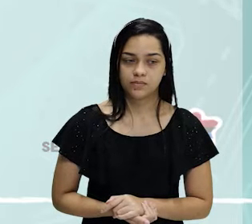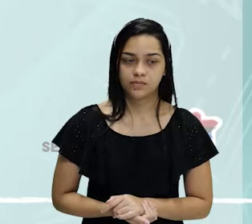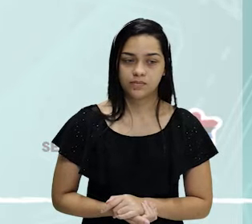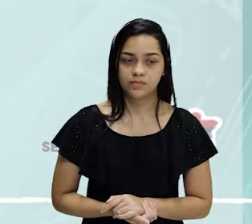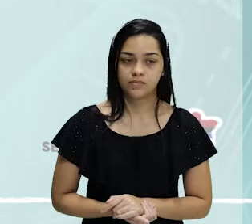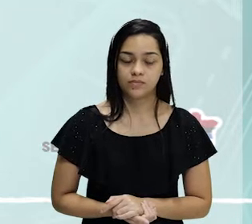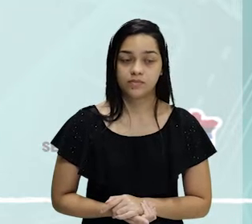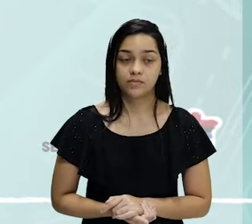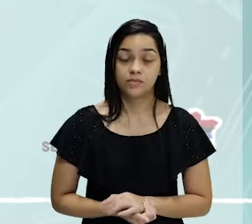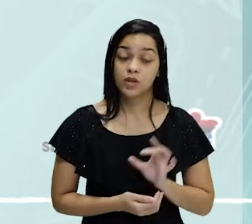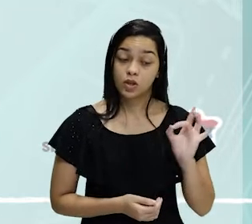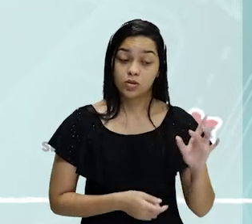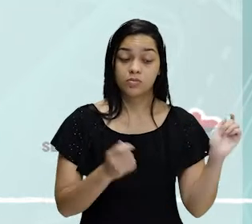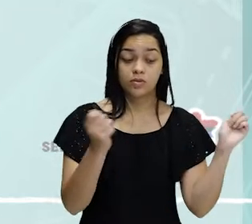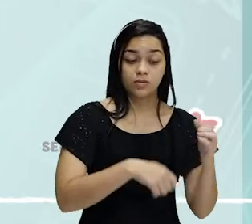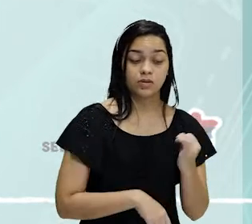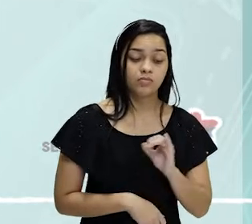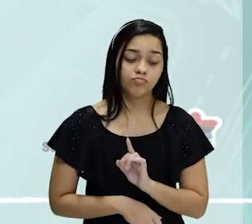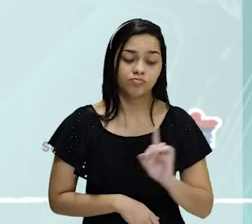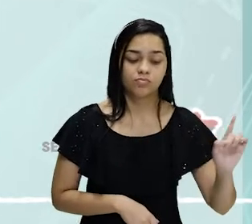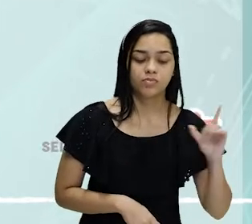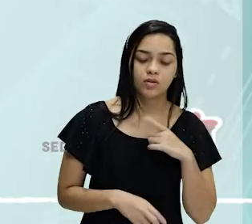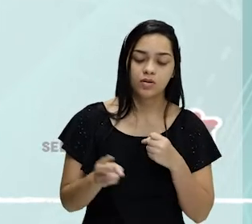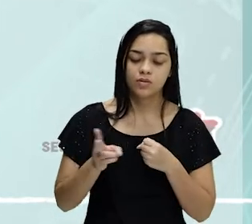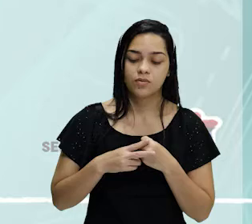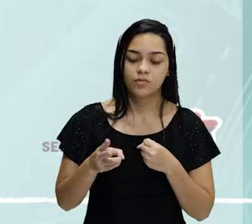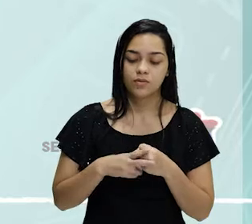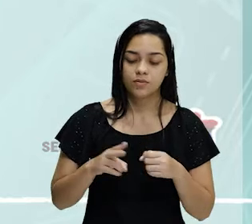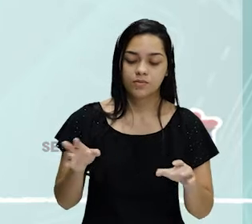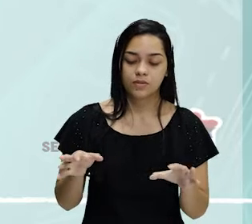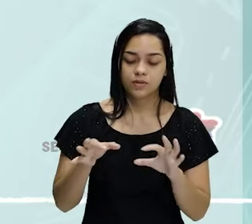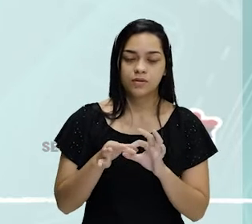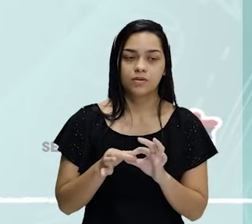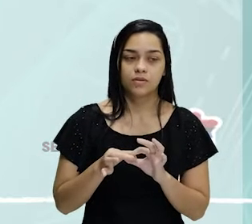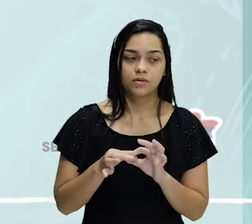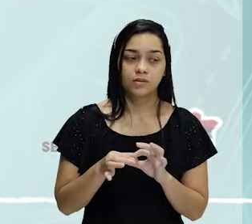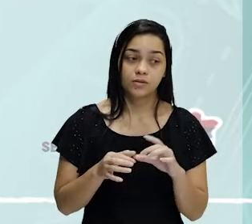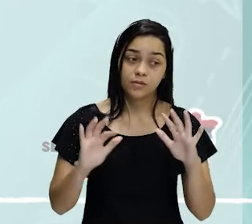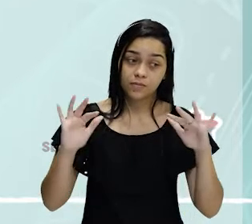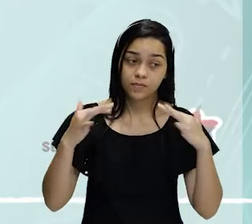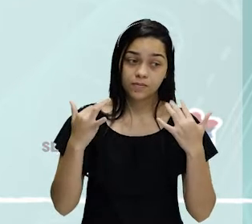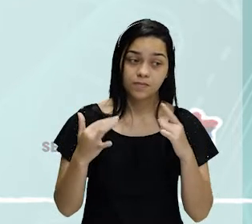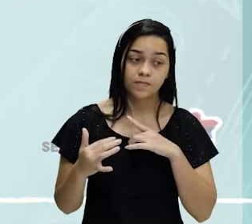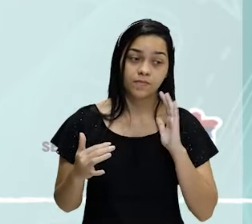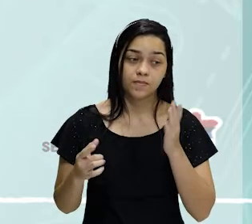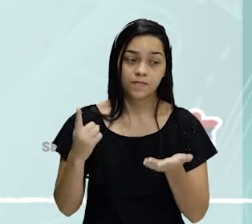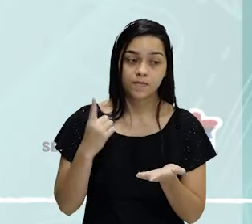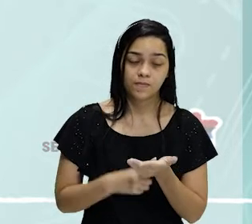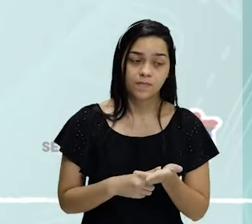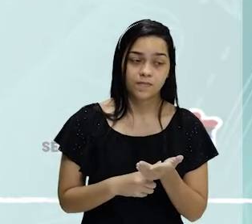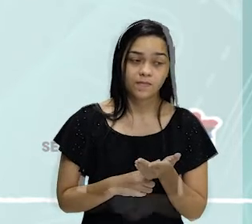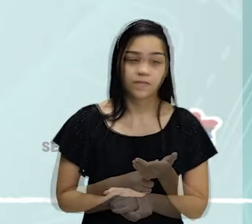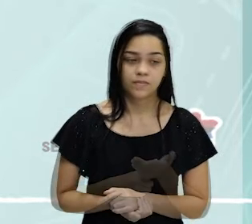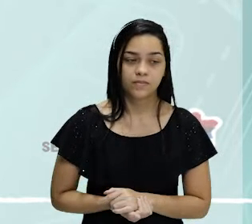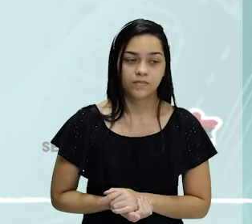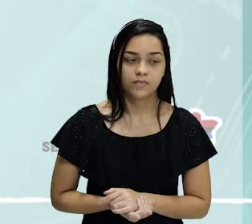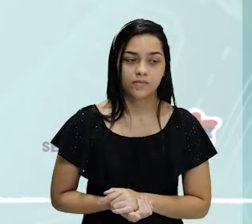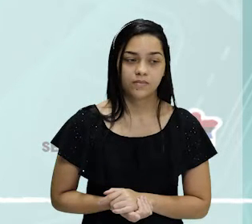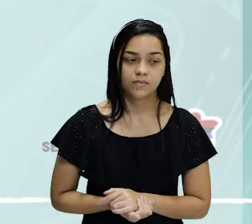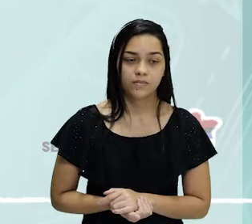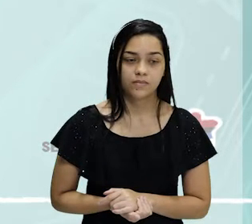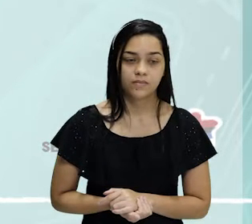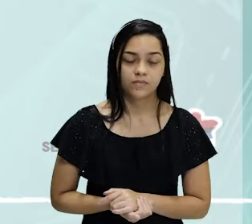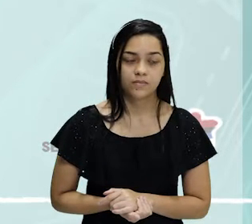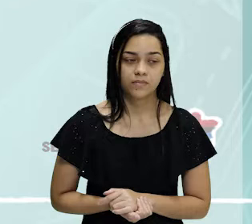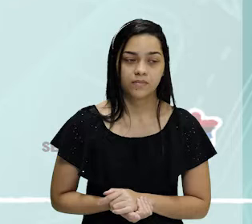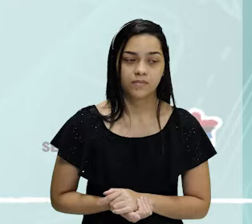era possível. Eu tenho um verbo de ligação. Presta atenção aí, eu já marquei o verbo de ligação.